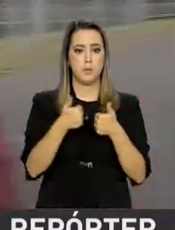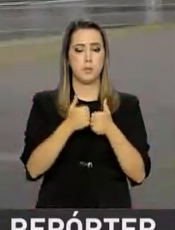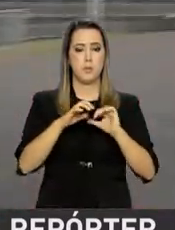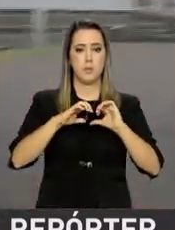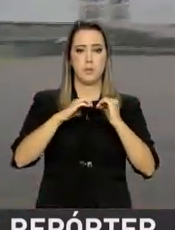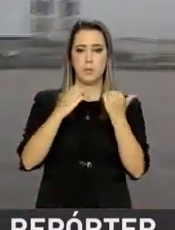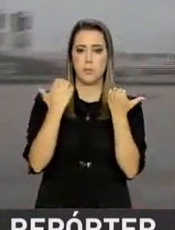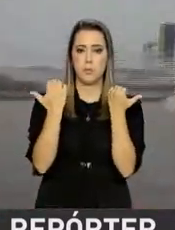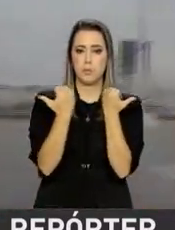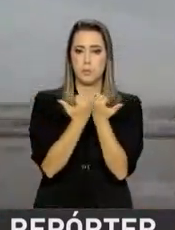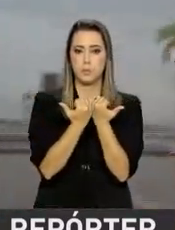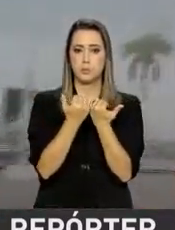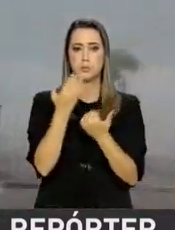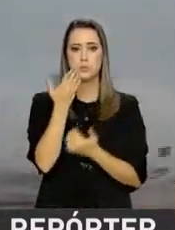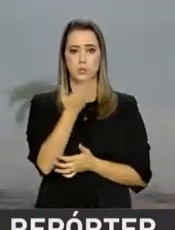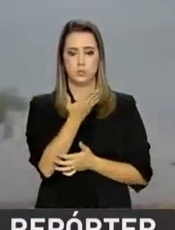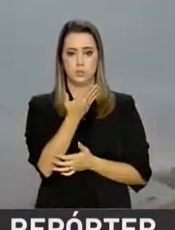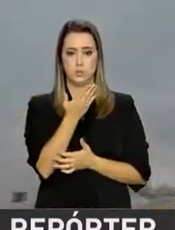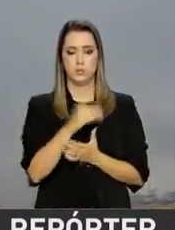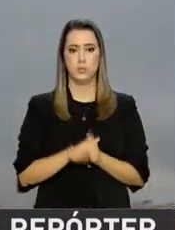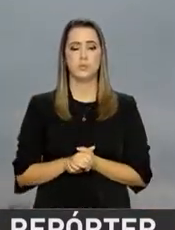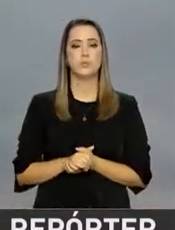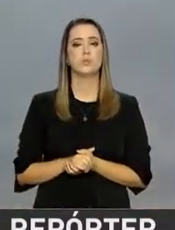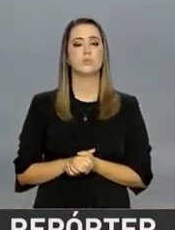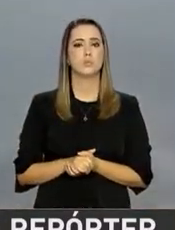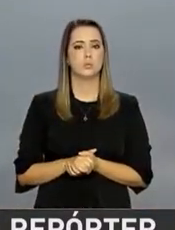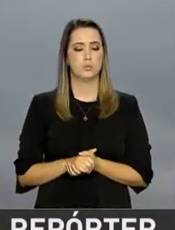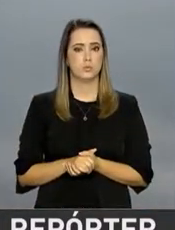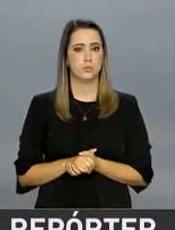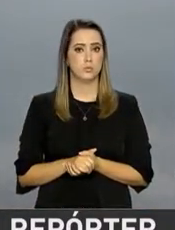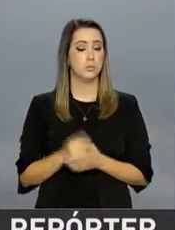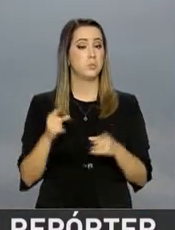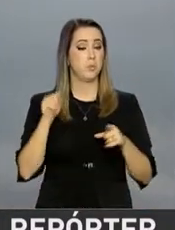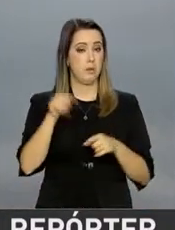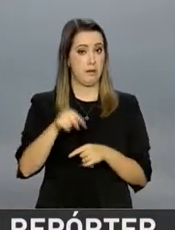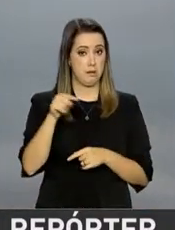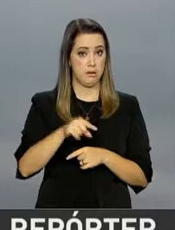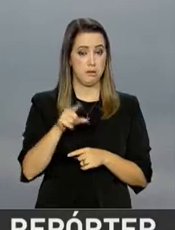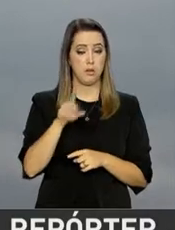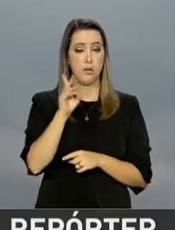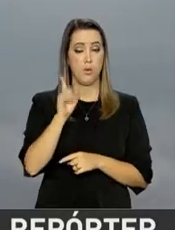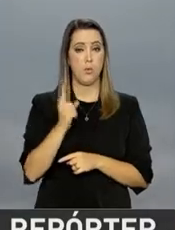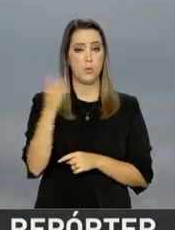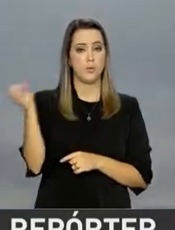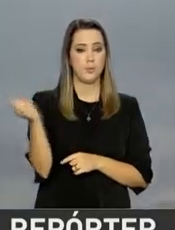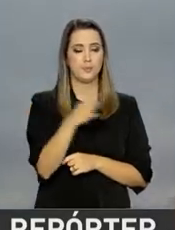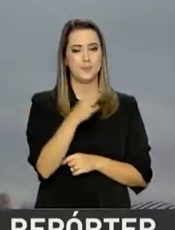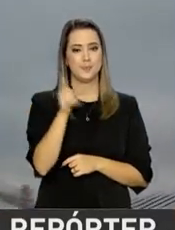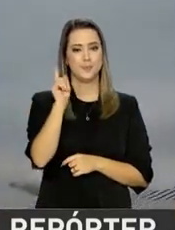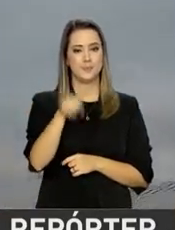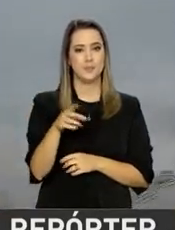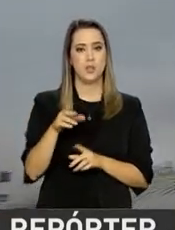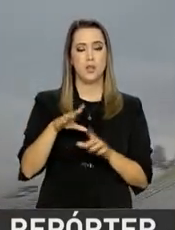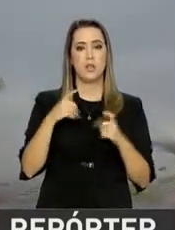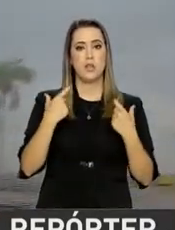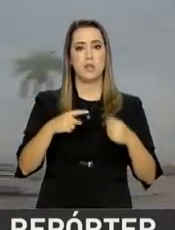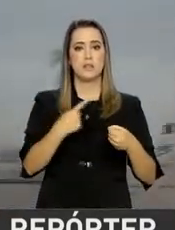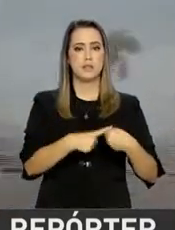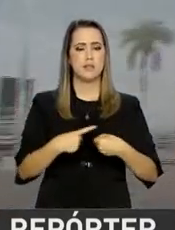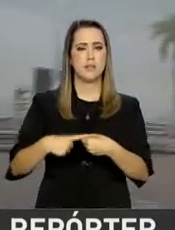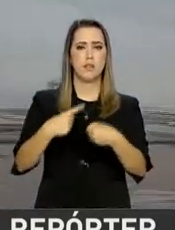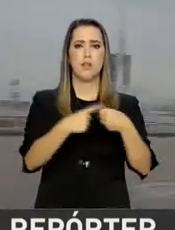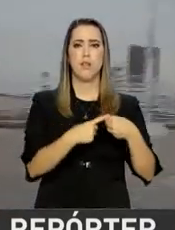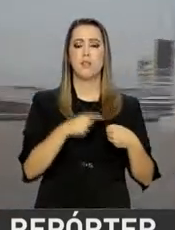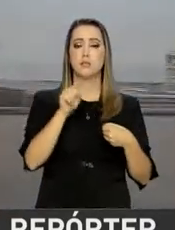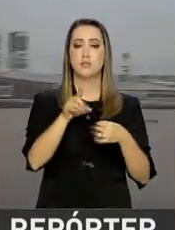do estádio nacional de brasília mané garrincha aqui uma novidade será a vila cidadã o